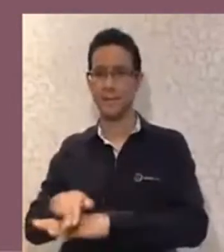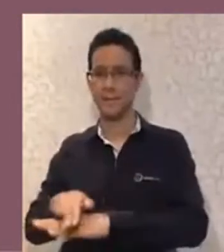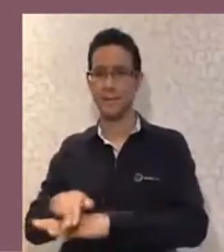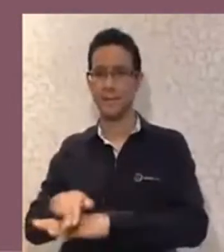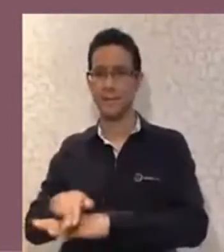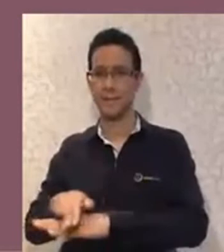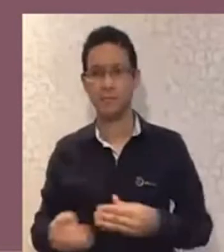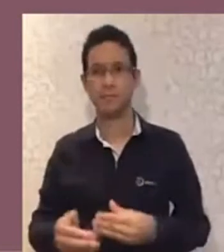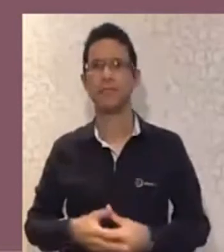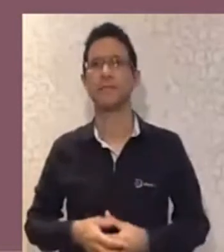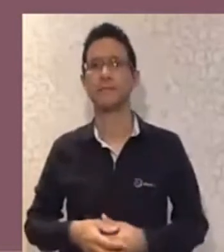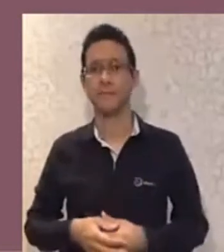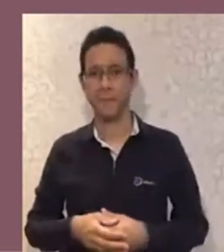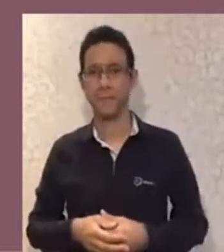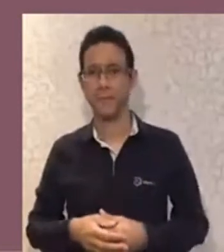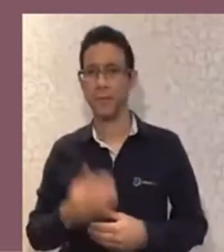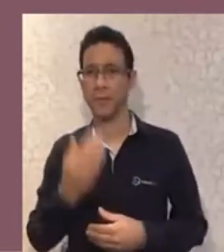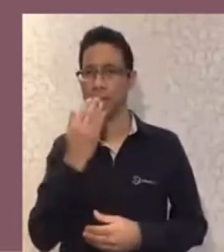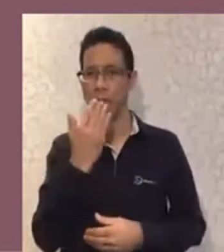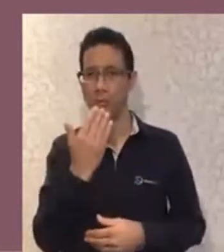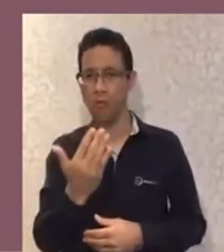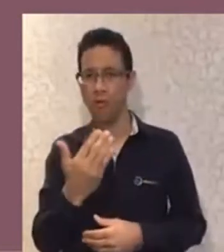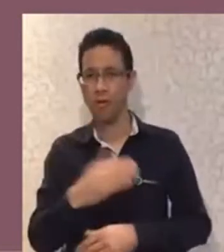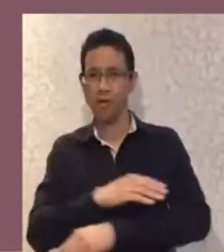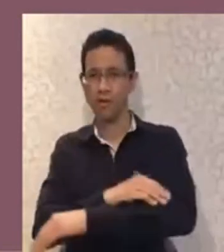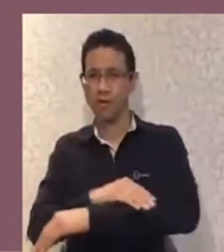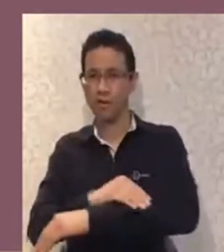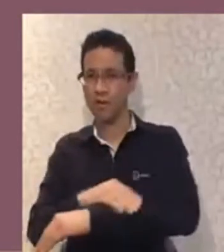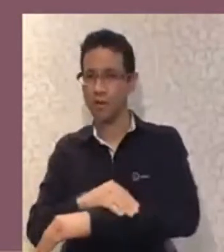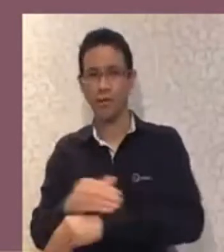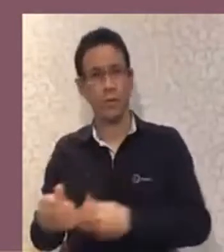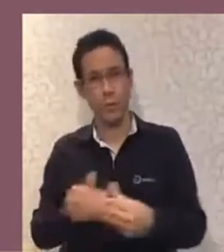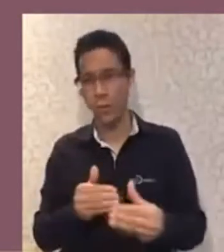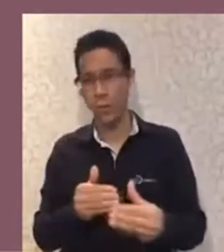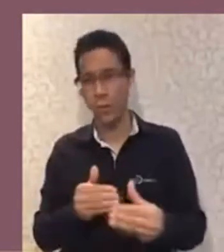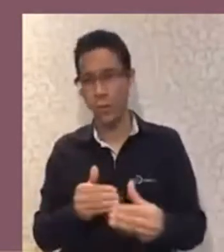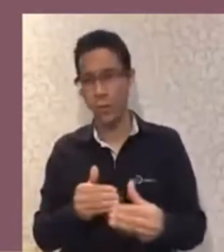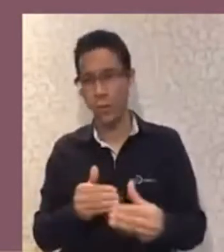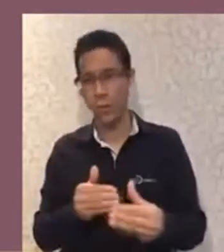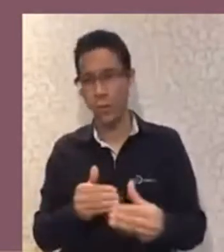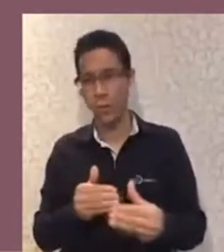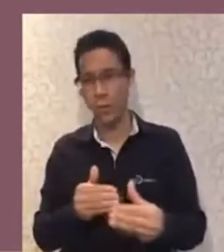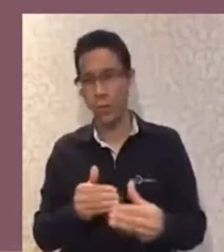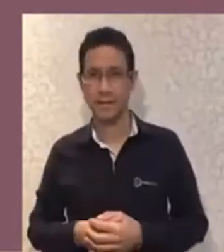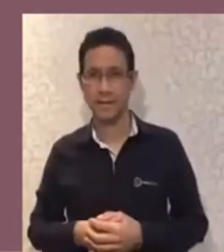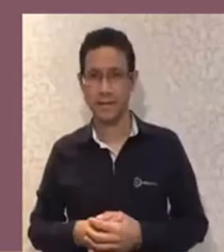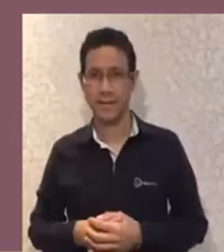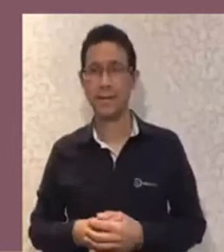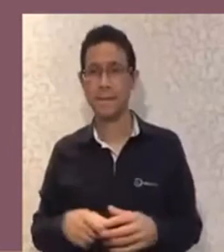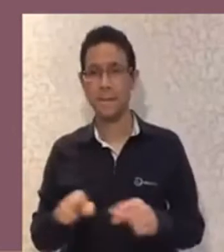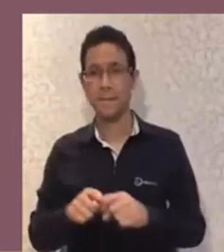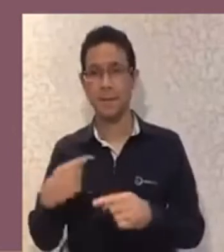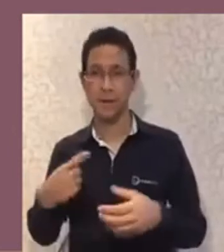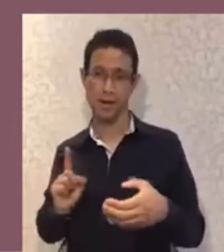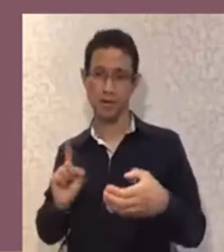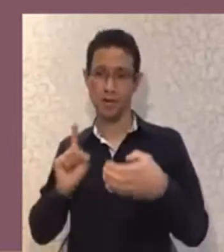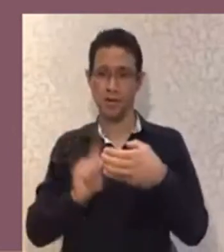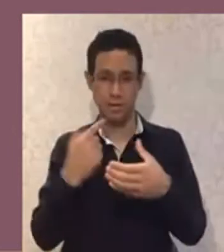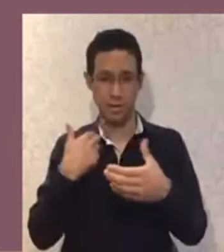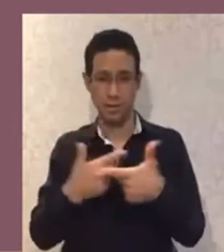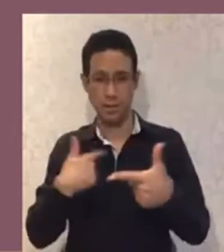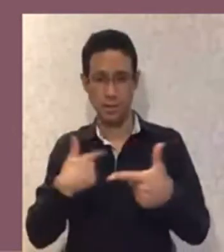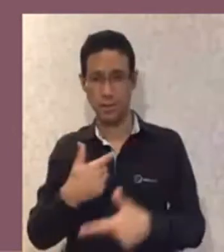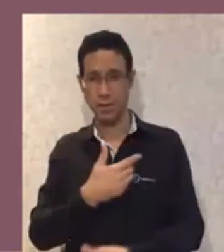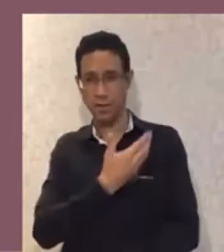independentemente da cor da sua pele. E o que está, quer dizer, eu vou aderir a uma luta antirracista